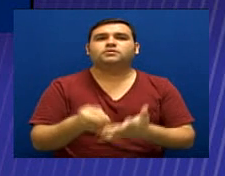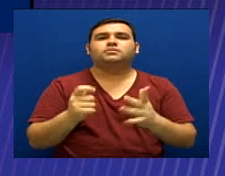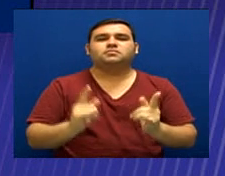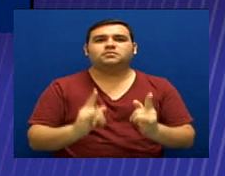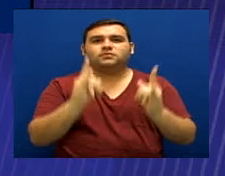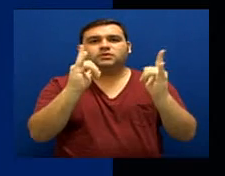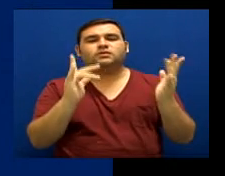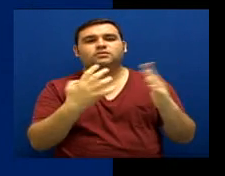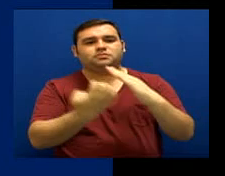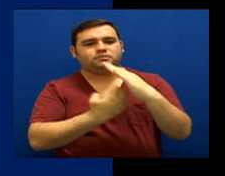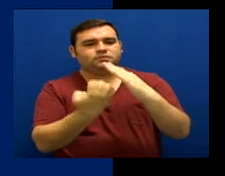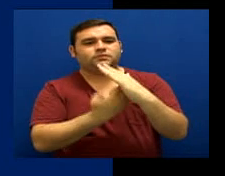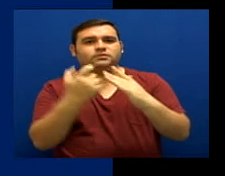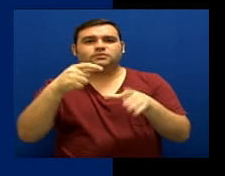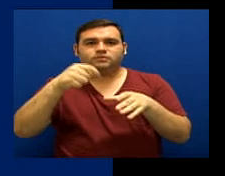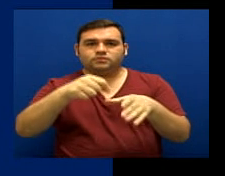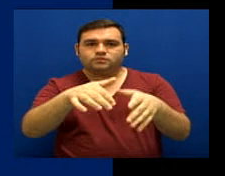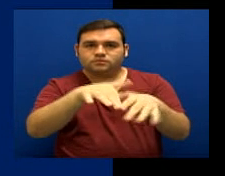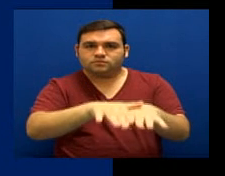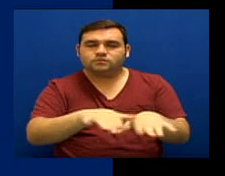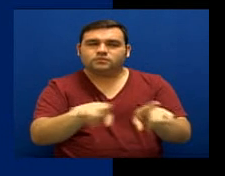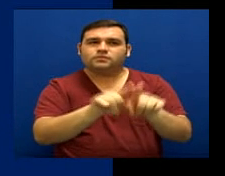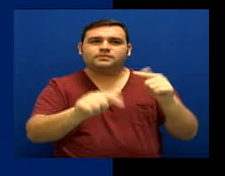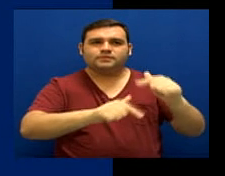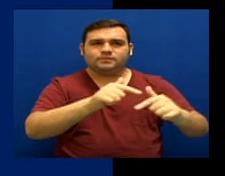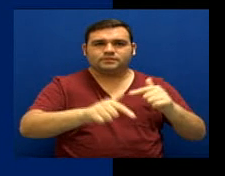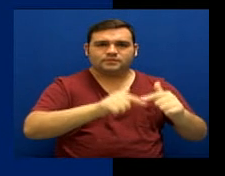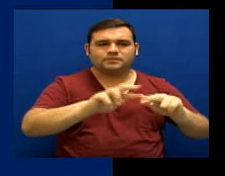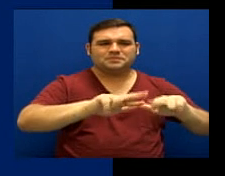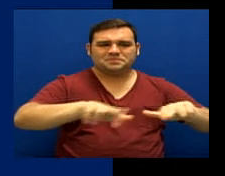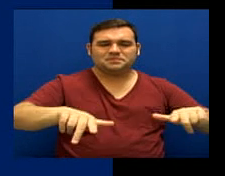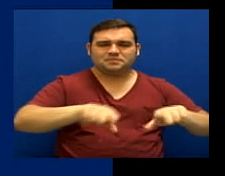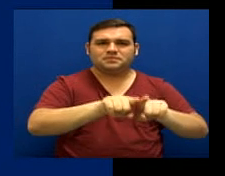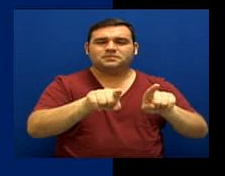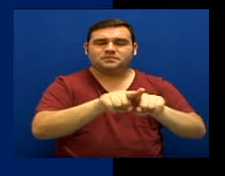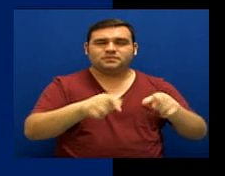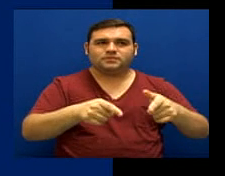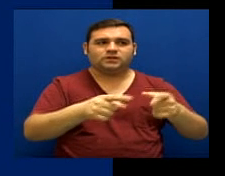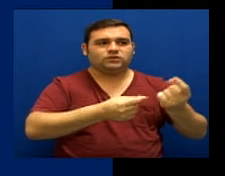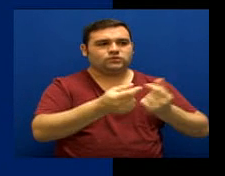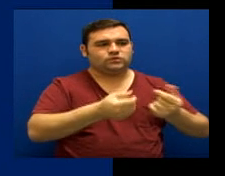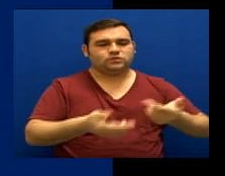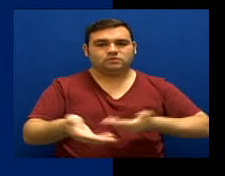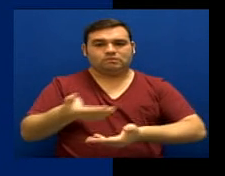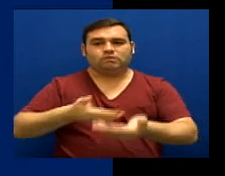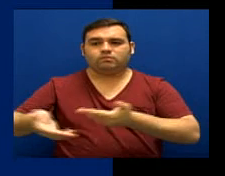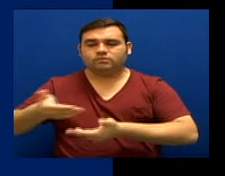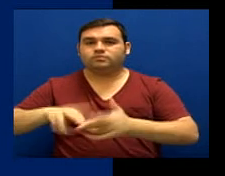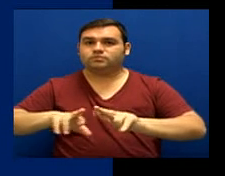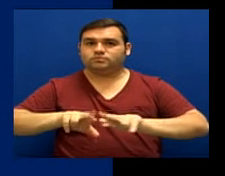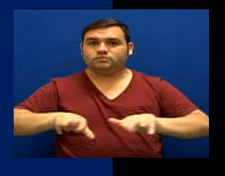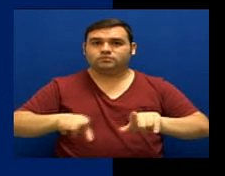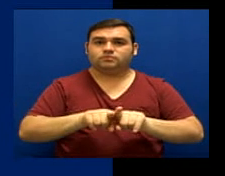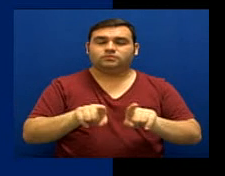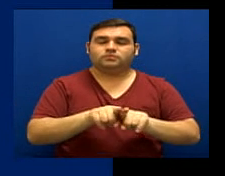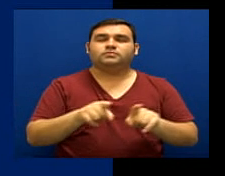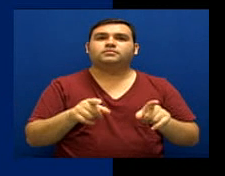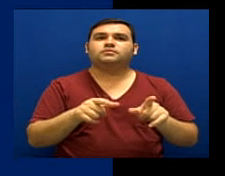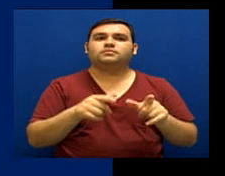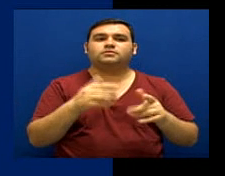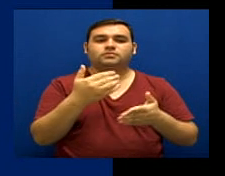industriais agropecuárias e de serviços e transferências correntes e outras receitas também correntes